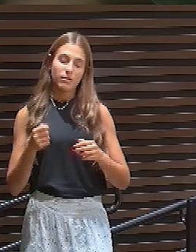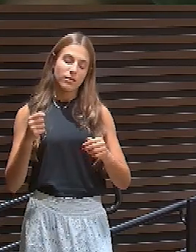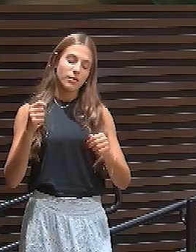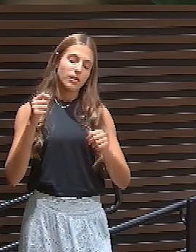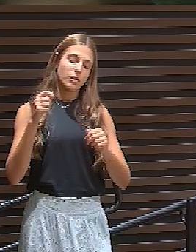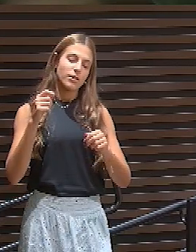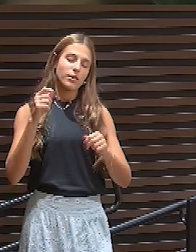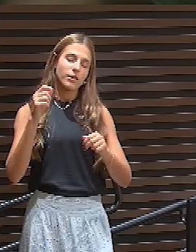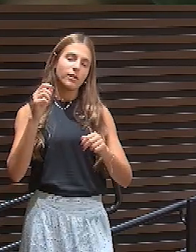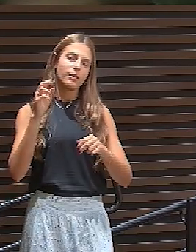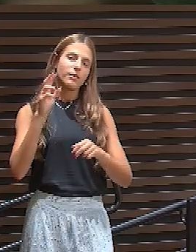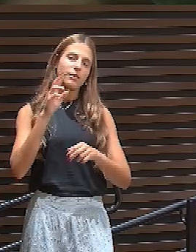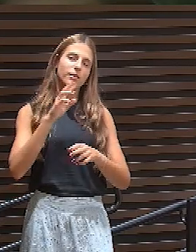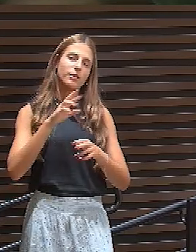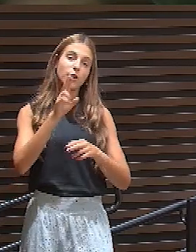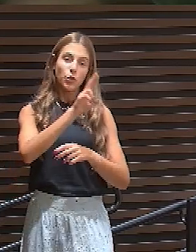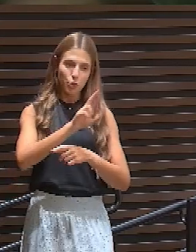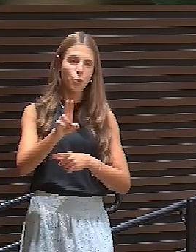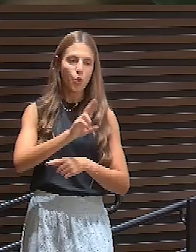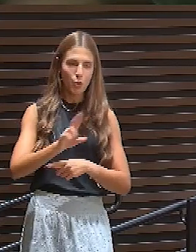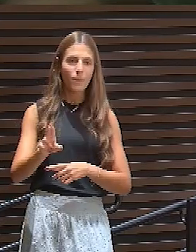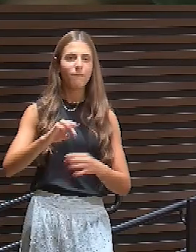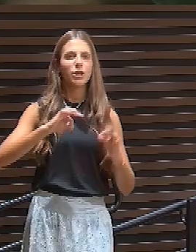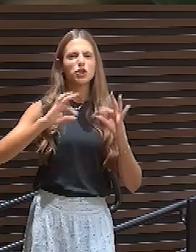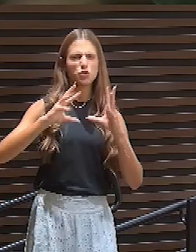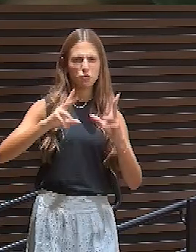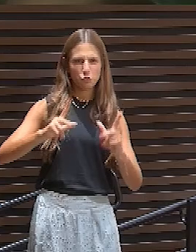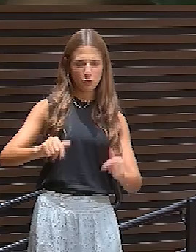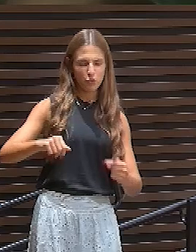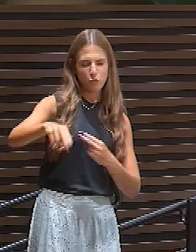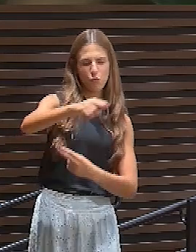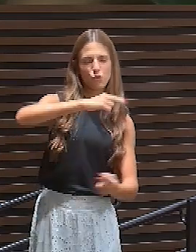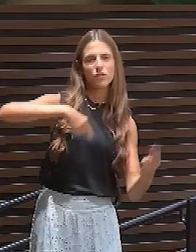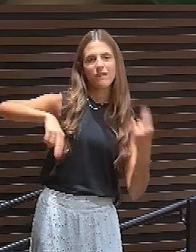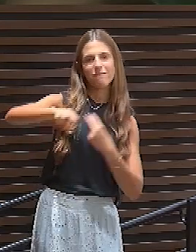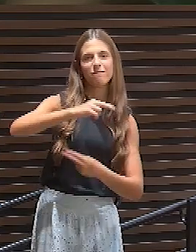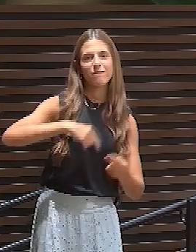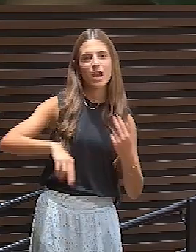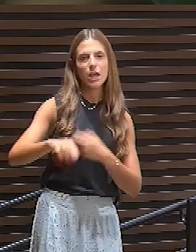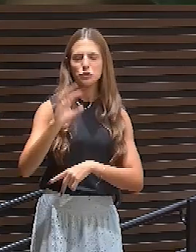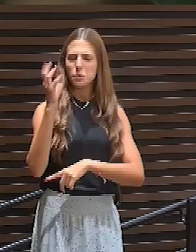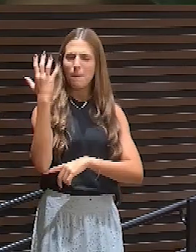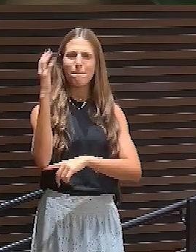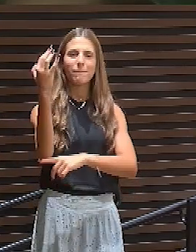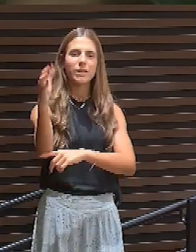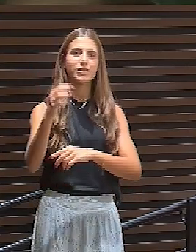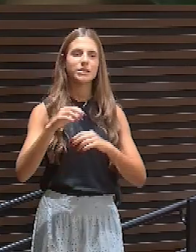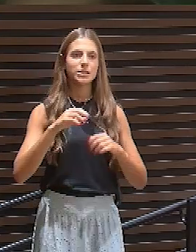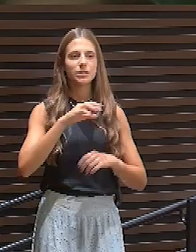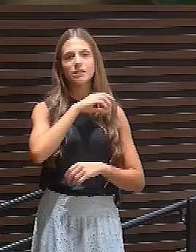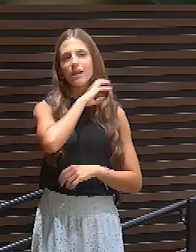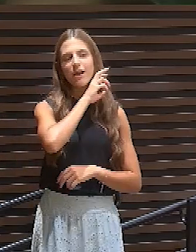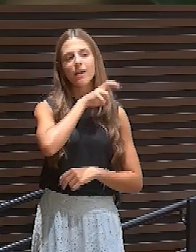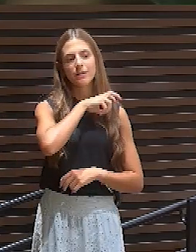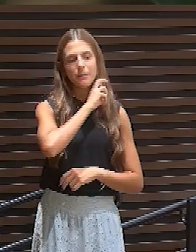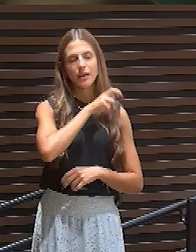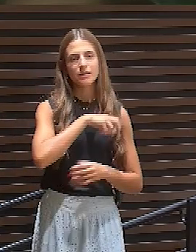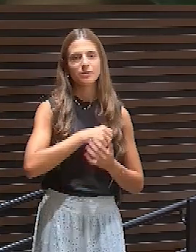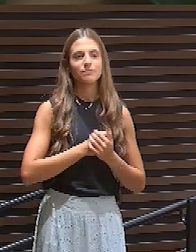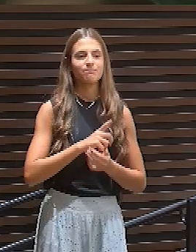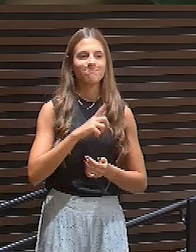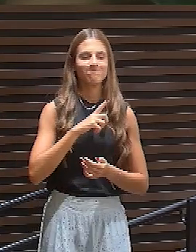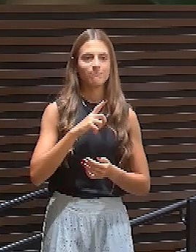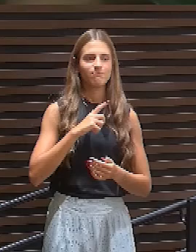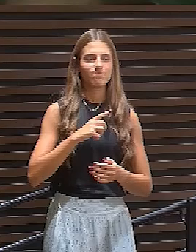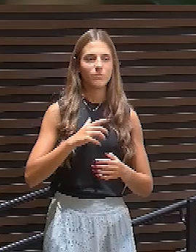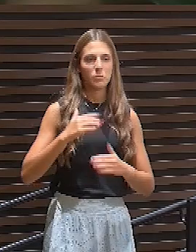os animais e plantas. Vem me dizer que houve uma evolução do